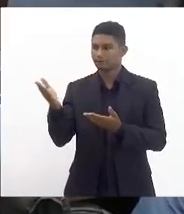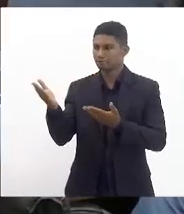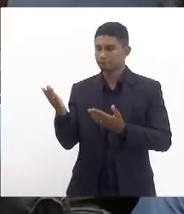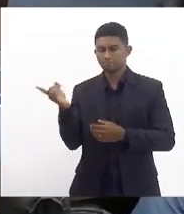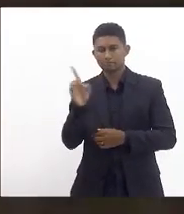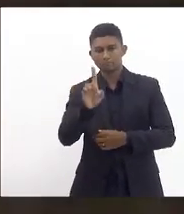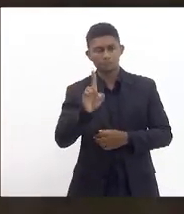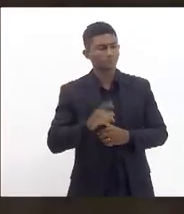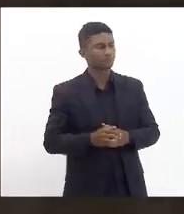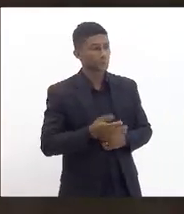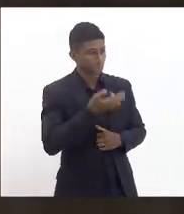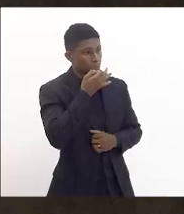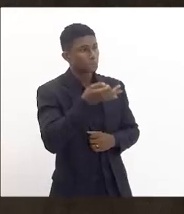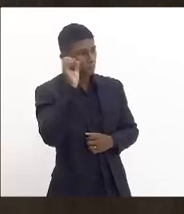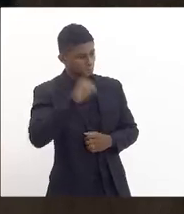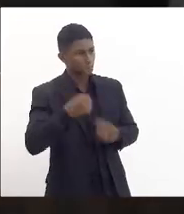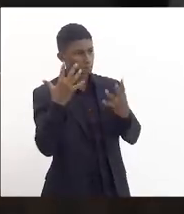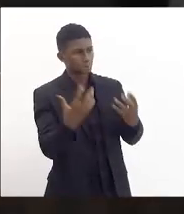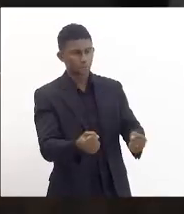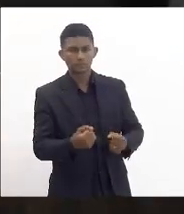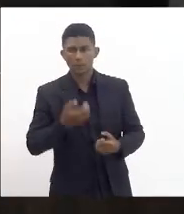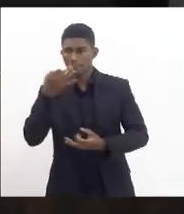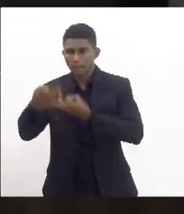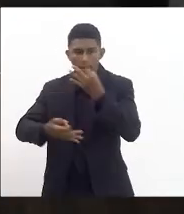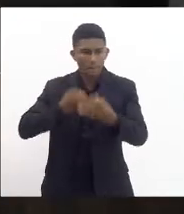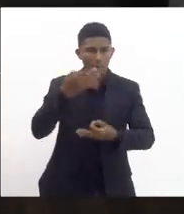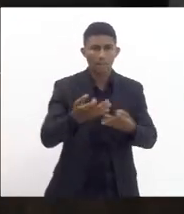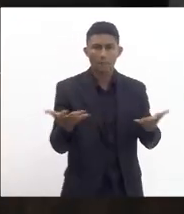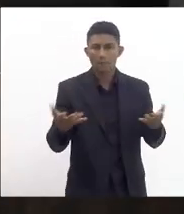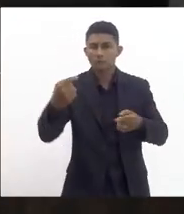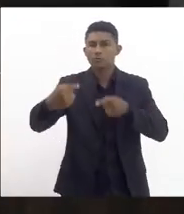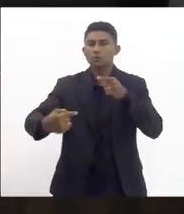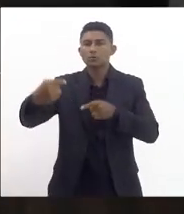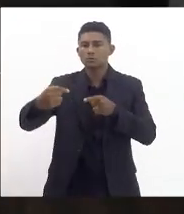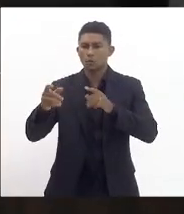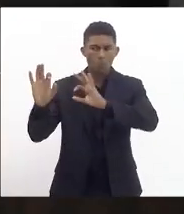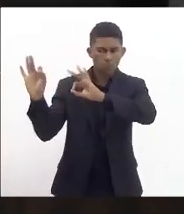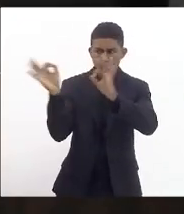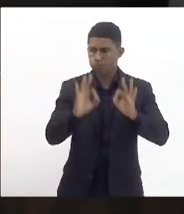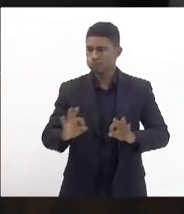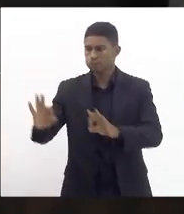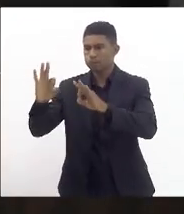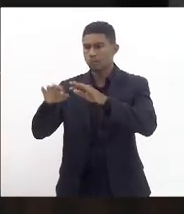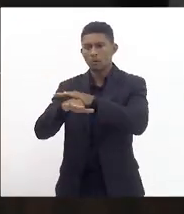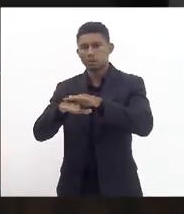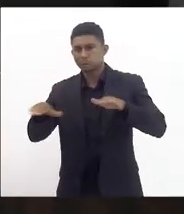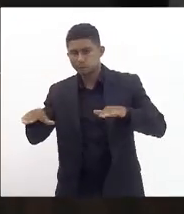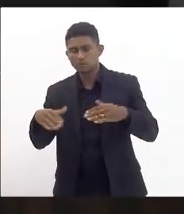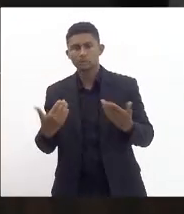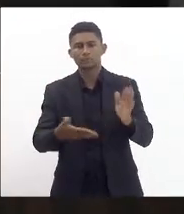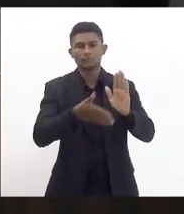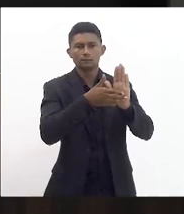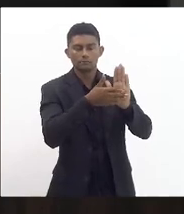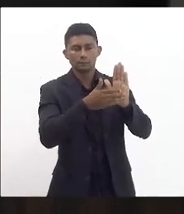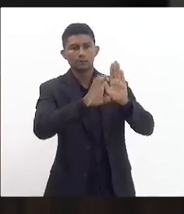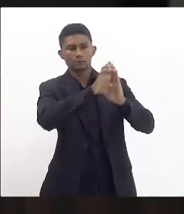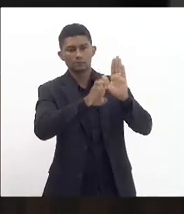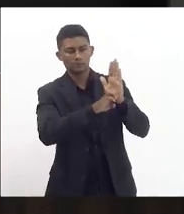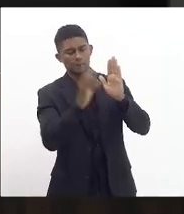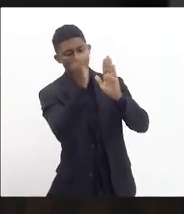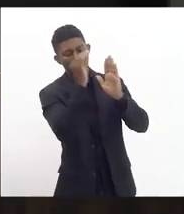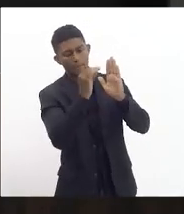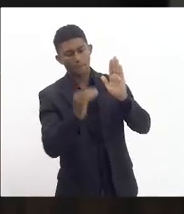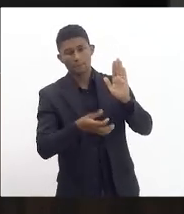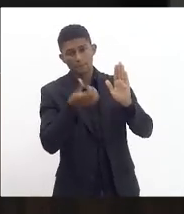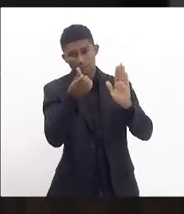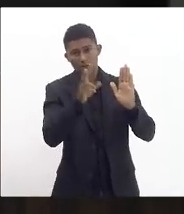Parecer favorável. Os pareceres emitidos em discussão. Não havendo quem queira discutir, encerrada a discussão. O presente proposta recebeu 6 emendas e retorna